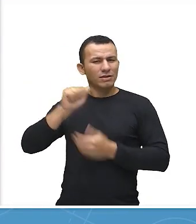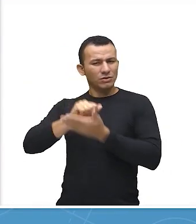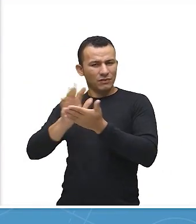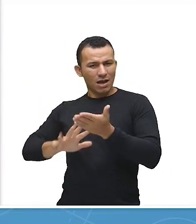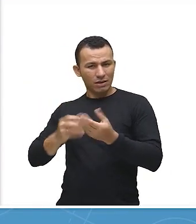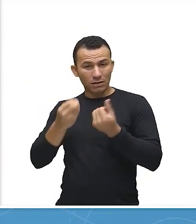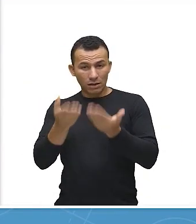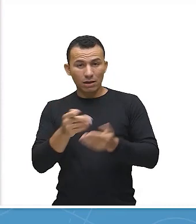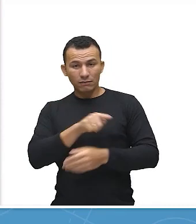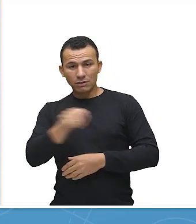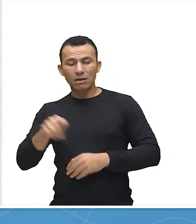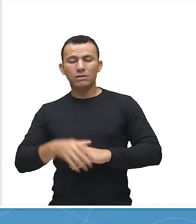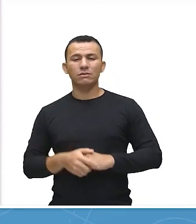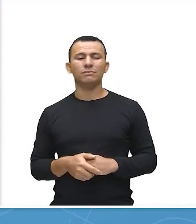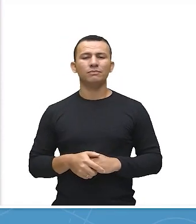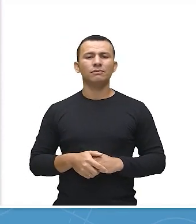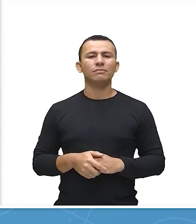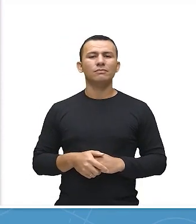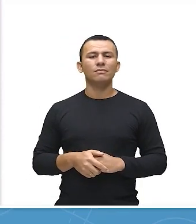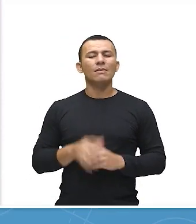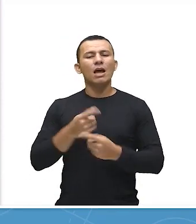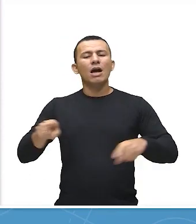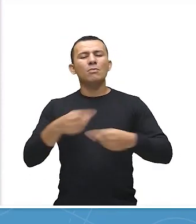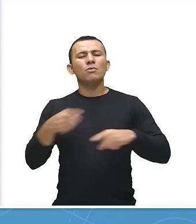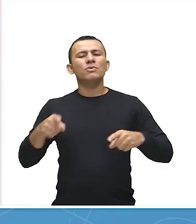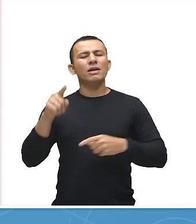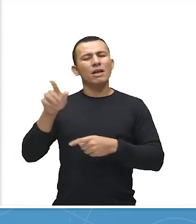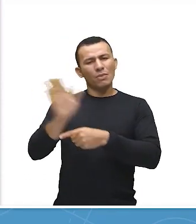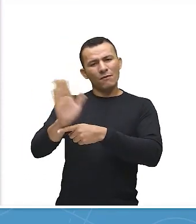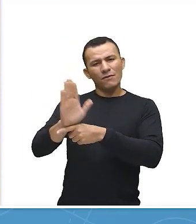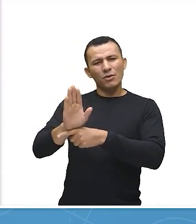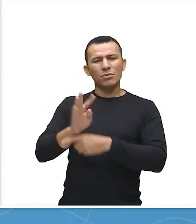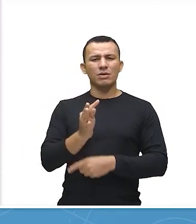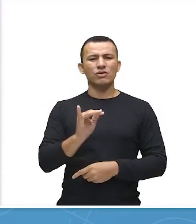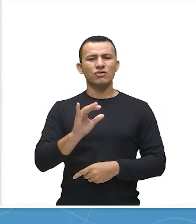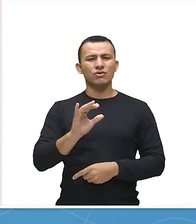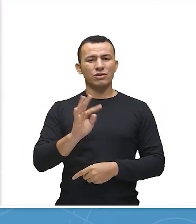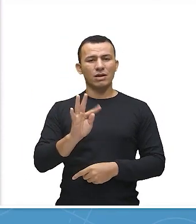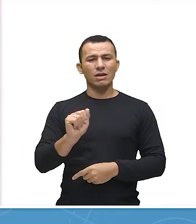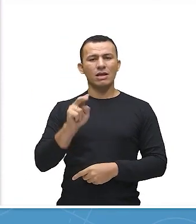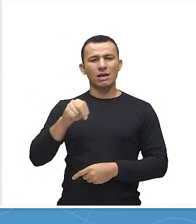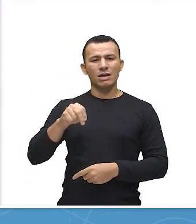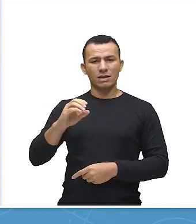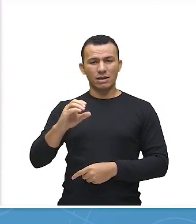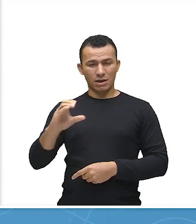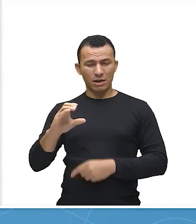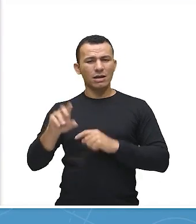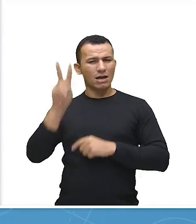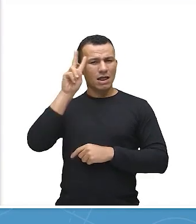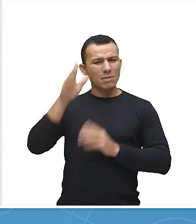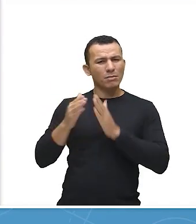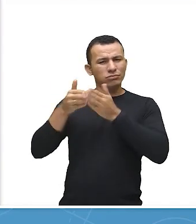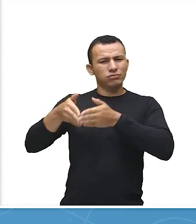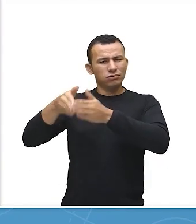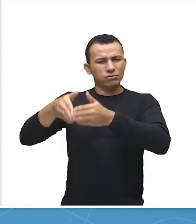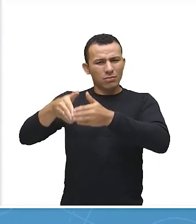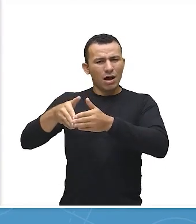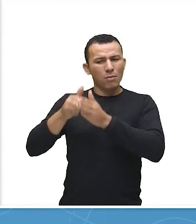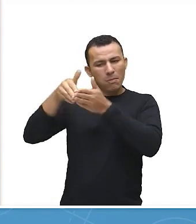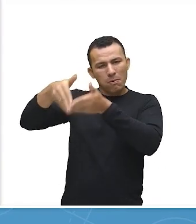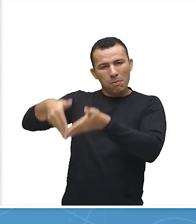de música sacra. Muitos de vocês, inclusive, colocaram exemplos dos hinos que vocês cantam, né? Dos louvores que cantam